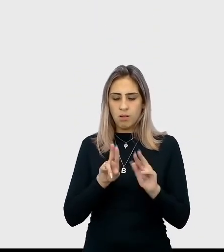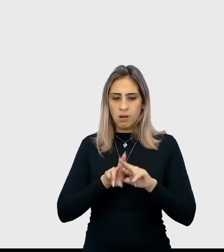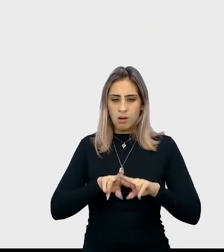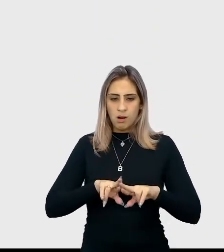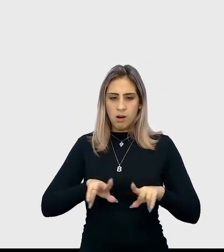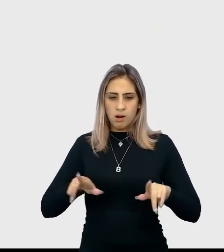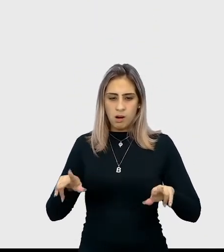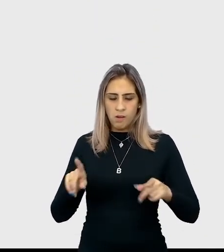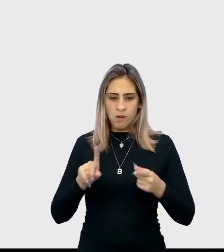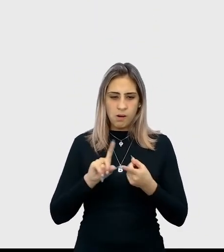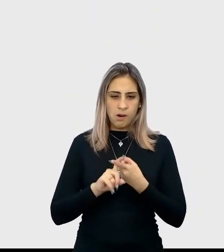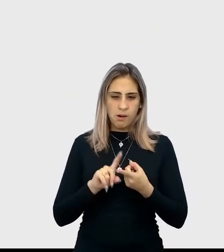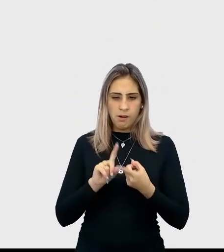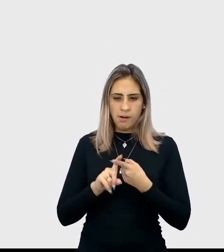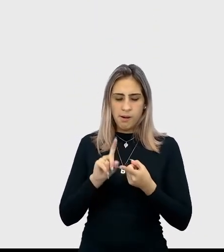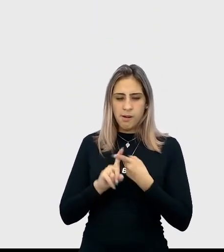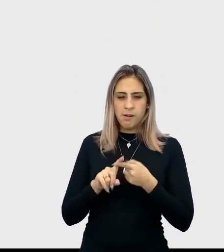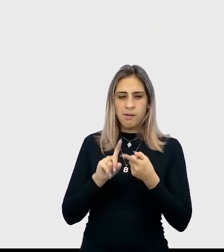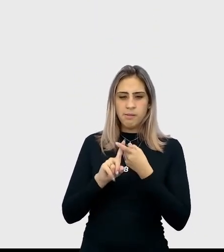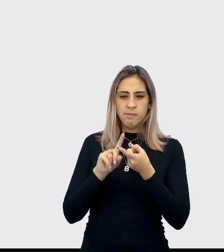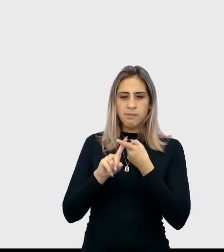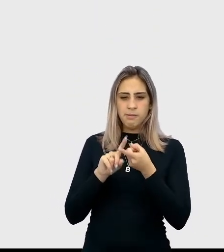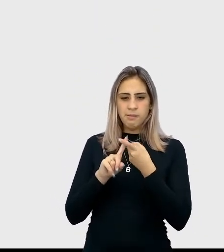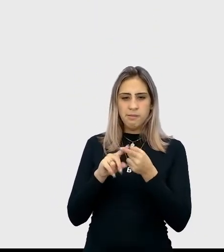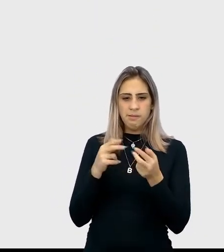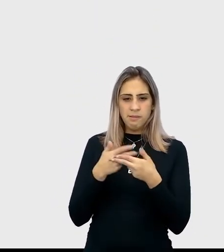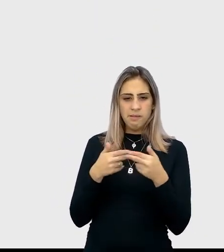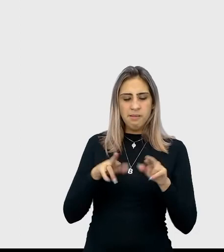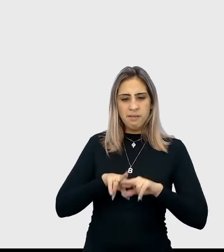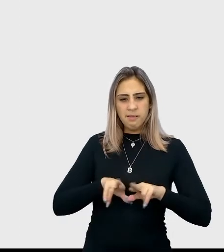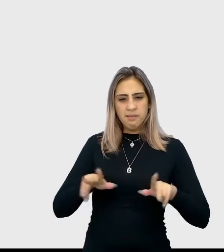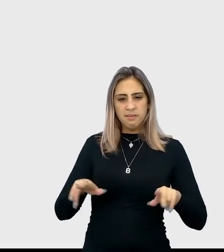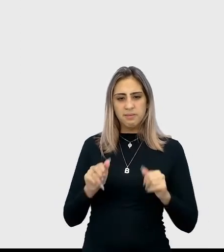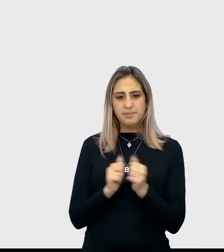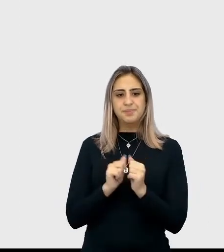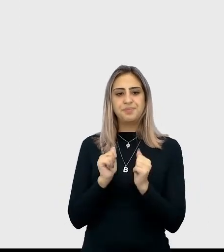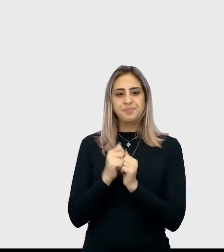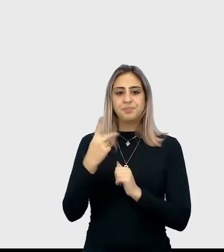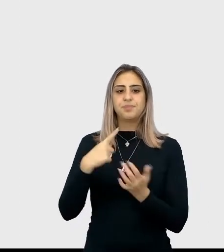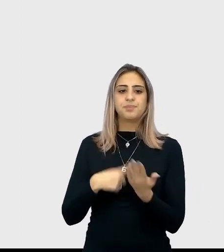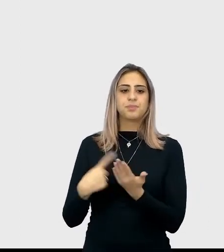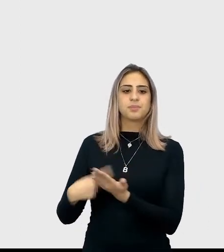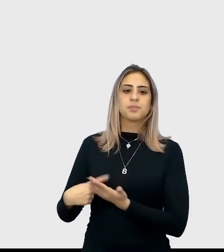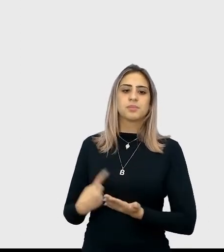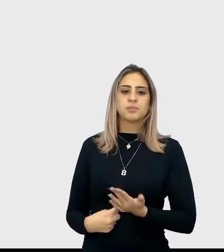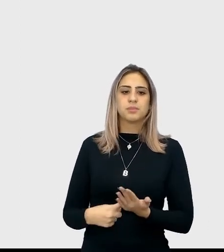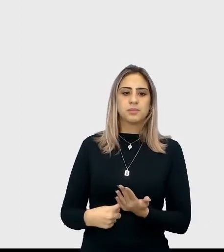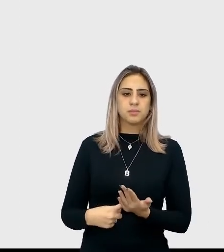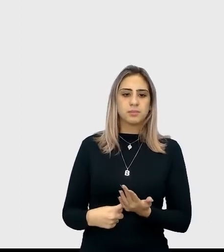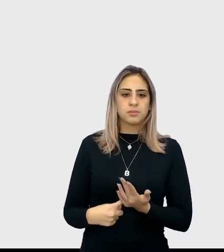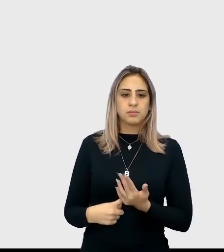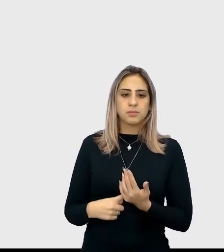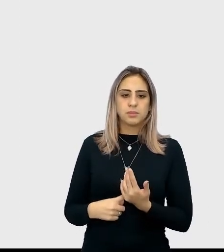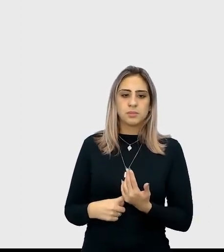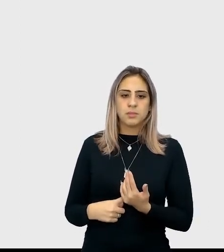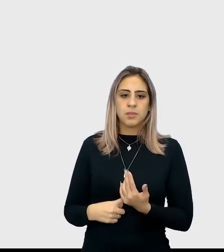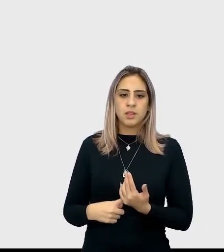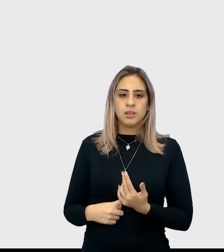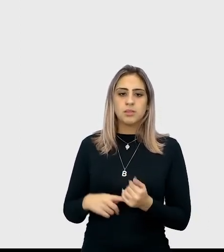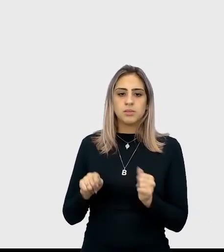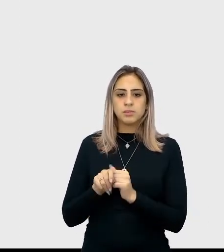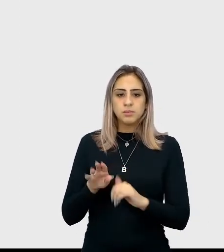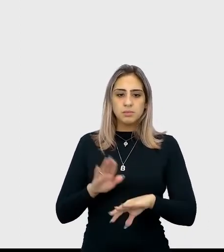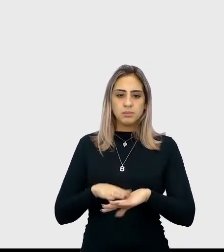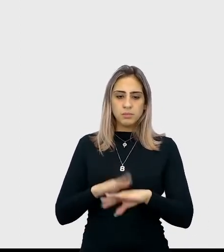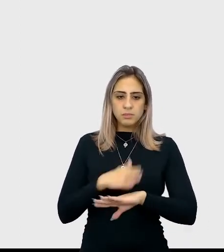O devedor paga periodicamente valores variados de acordo com a sua condição e de acordo com a